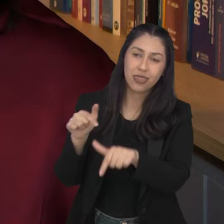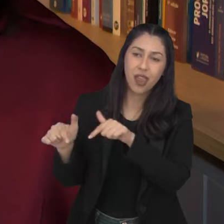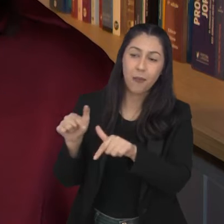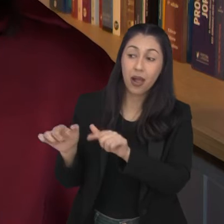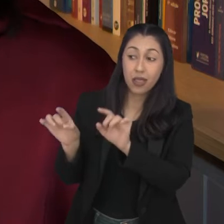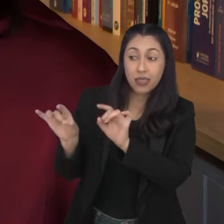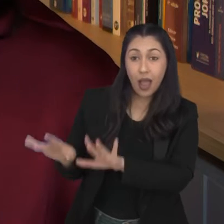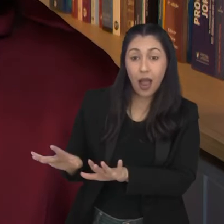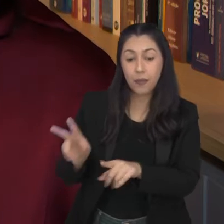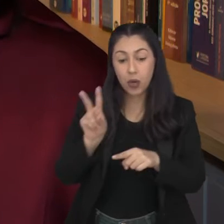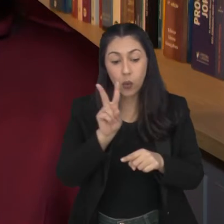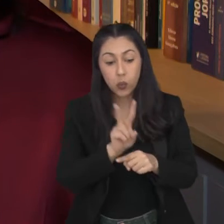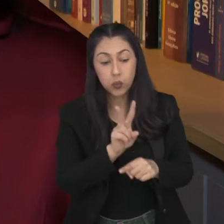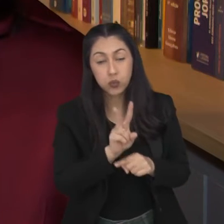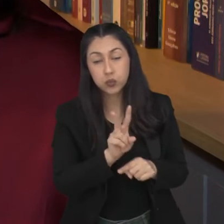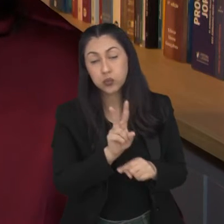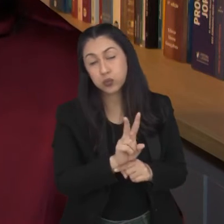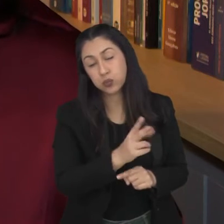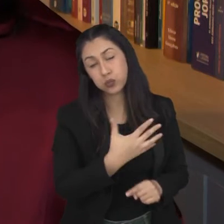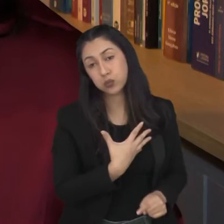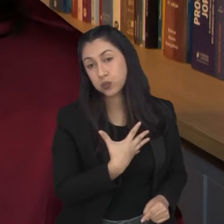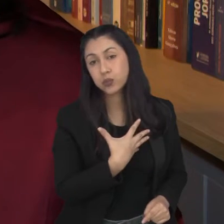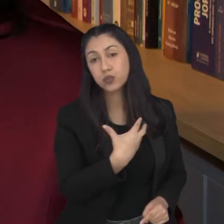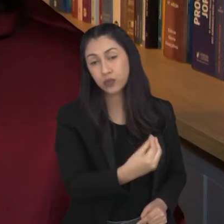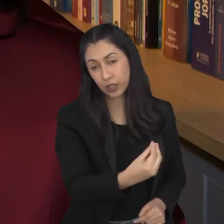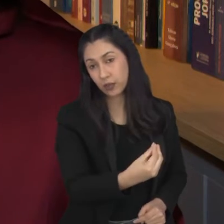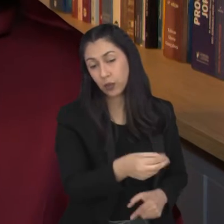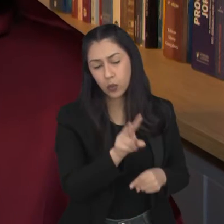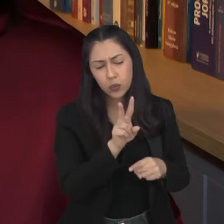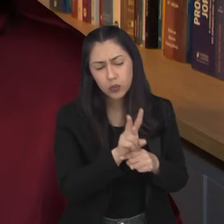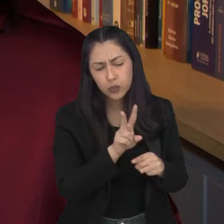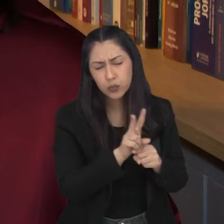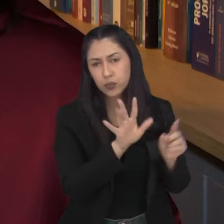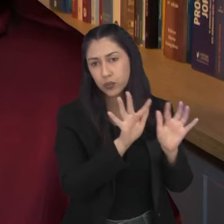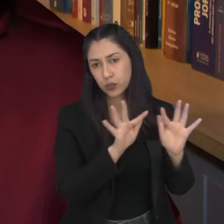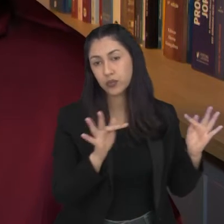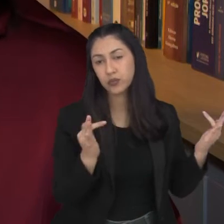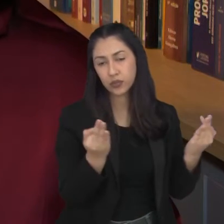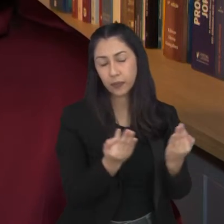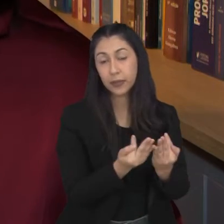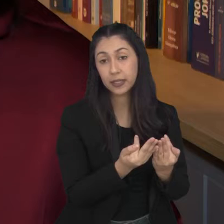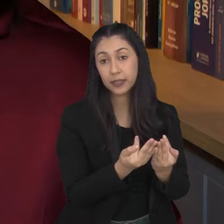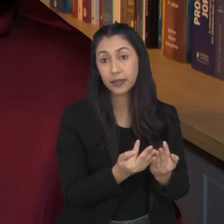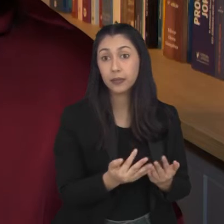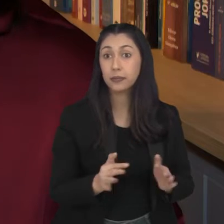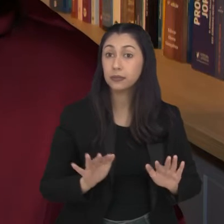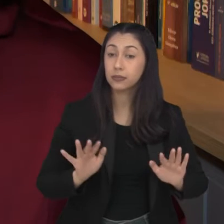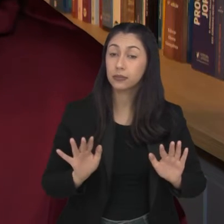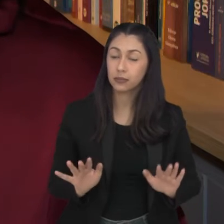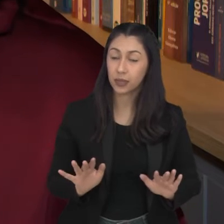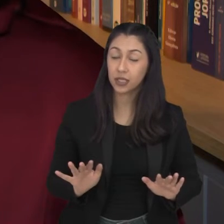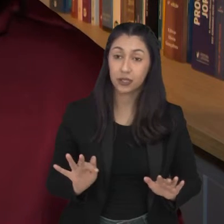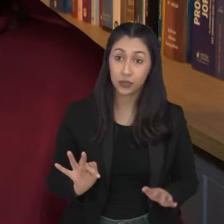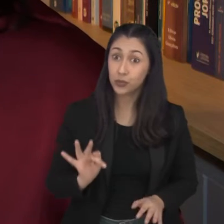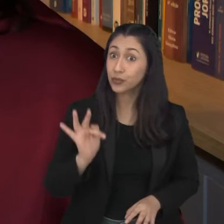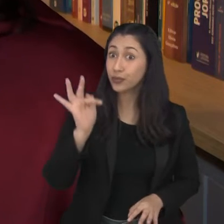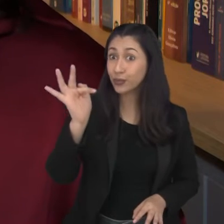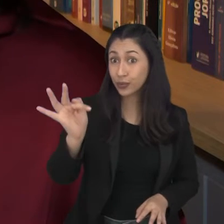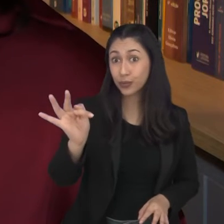vezes quando nasce um filho e passa exclusivamente ao cuidado da família. Só